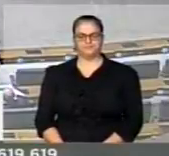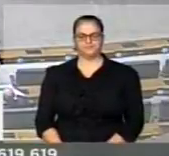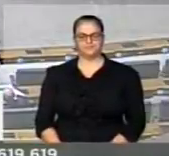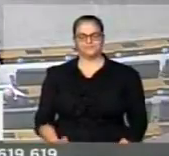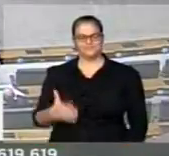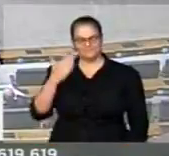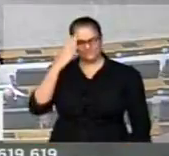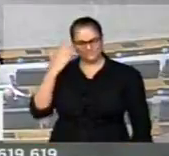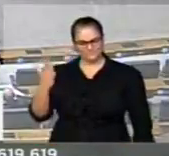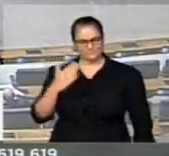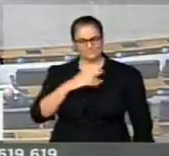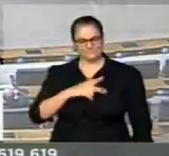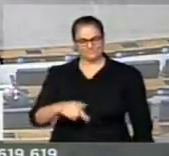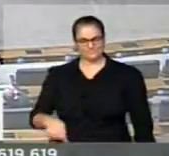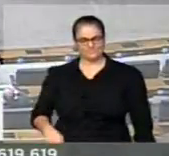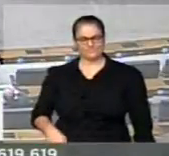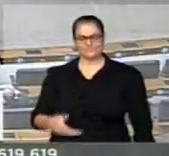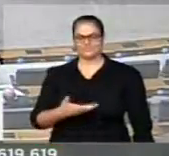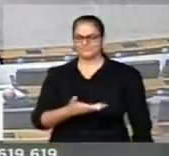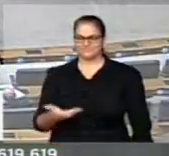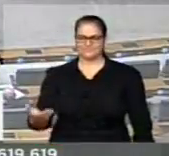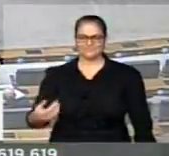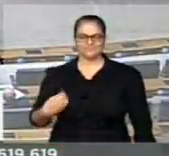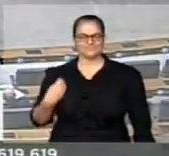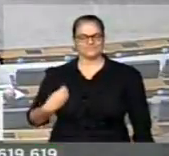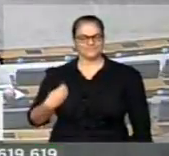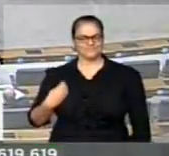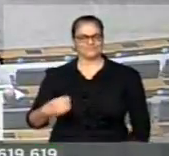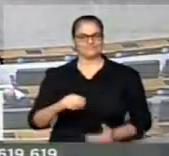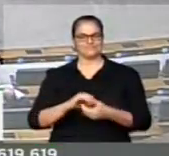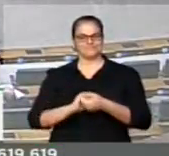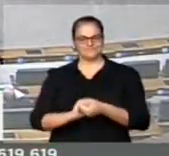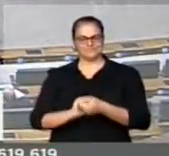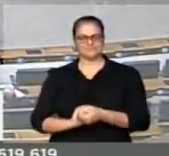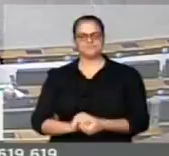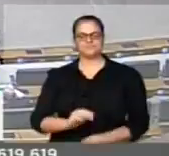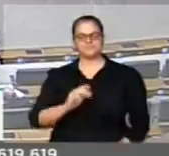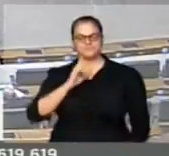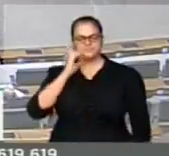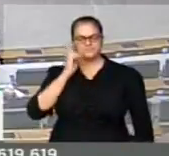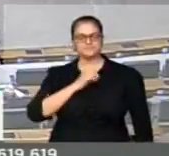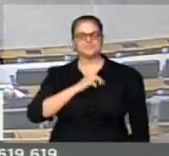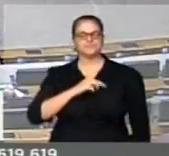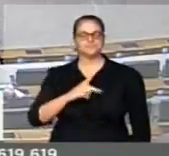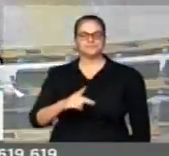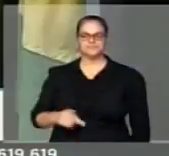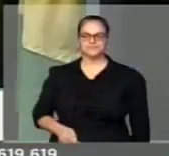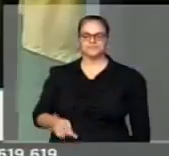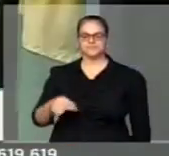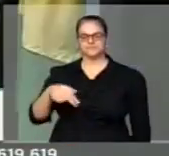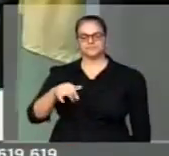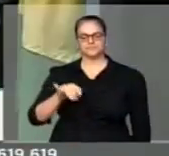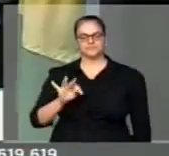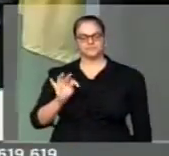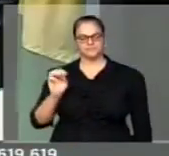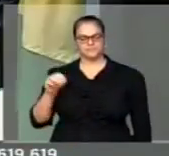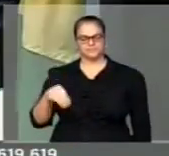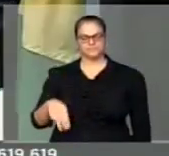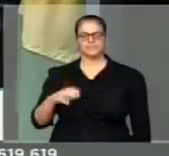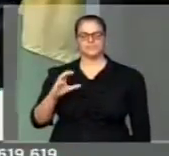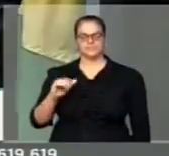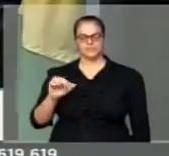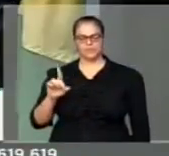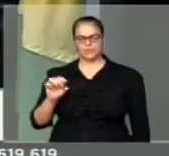Obrigado, senhor presidente, senhoras e senhores deputados, grande presidente Nildo Cardoso Júnior, que é um símbolo da renovação do